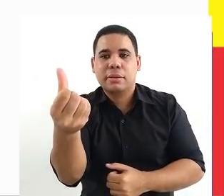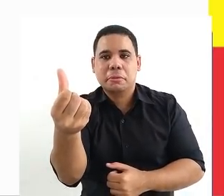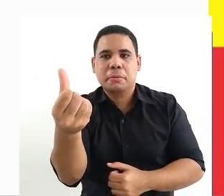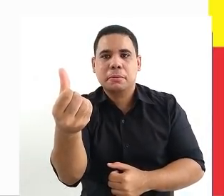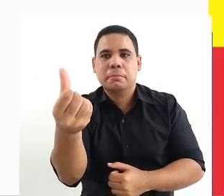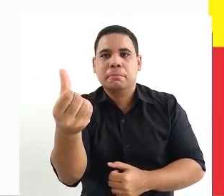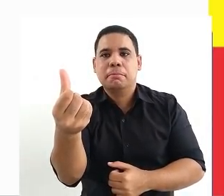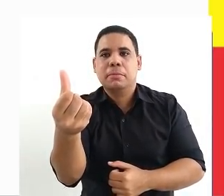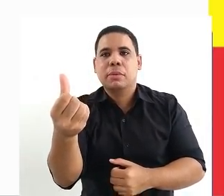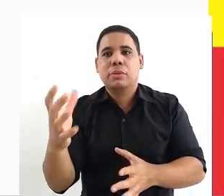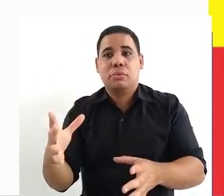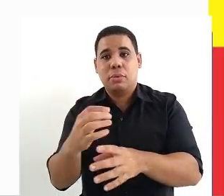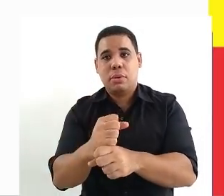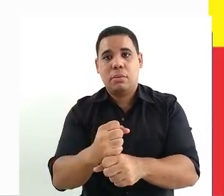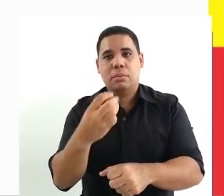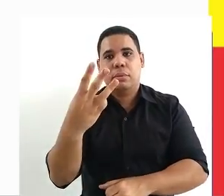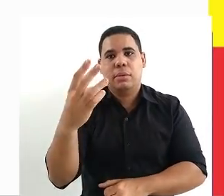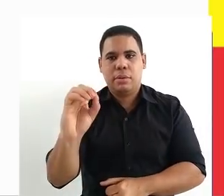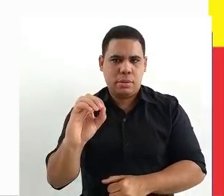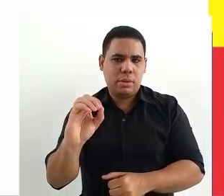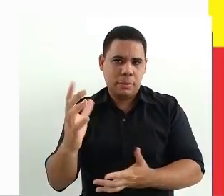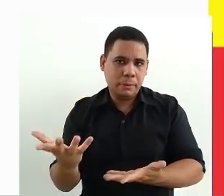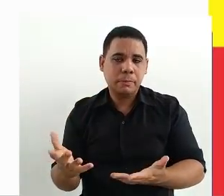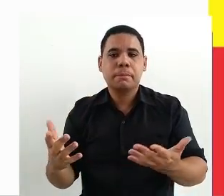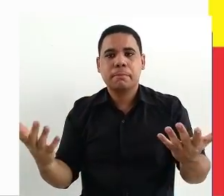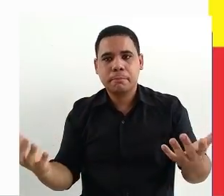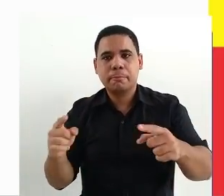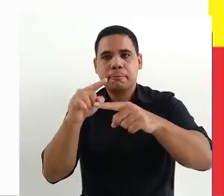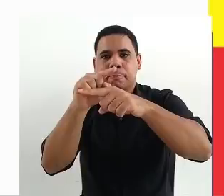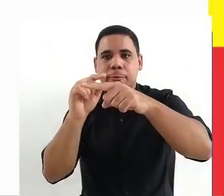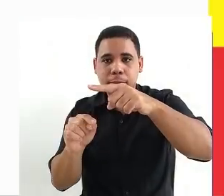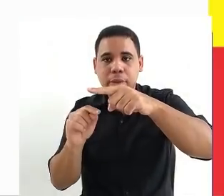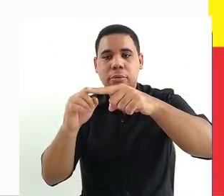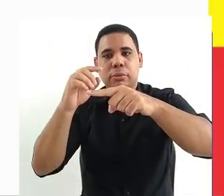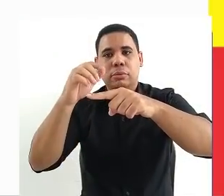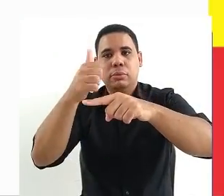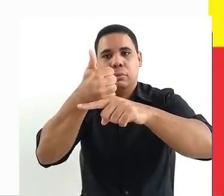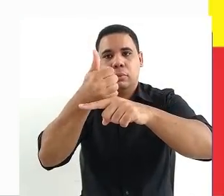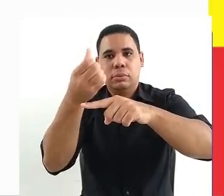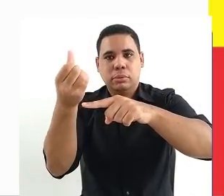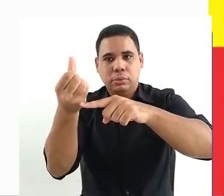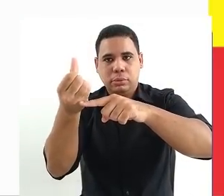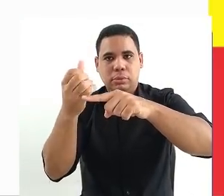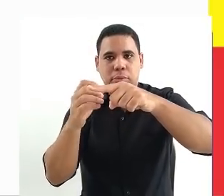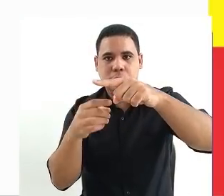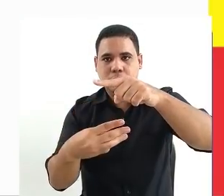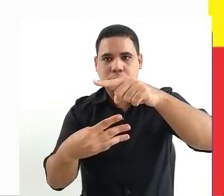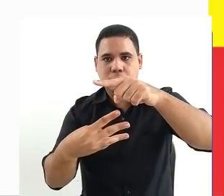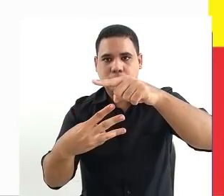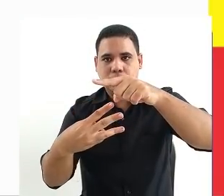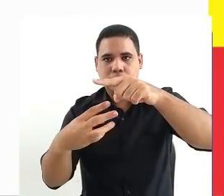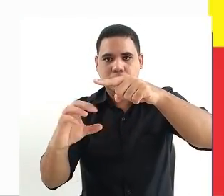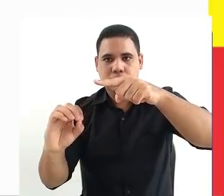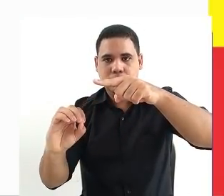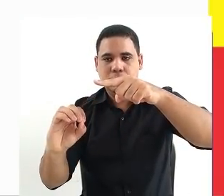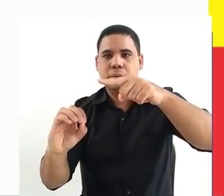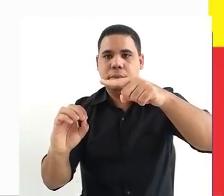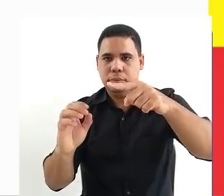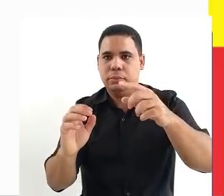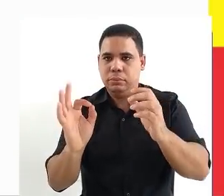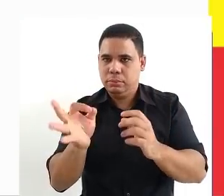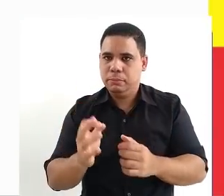de ser um solteiro. Então, 16 dentre quanto? De 30. Então, nossa fração, nossa probabilidade